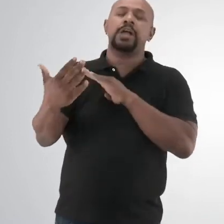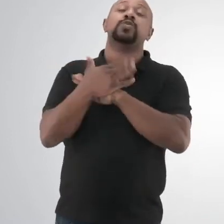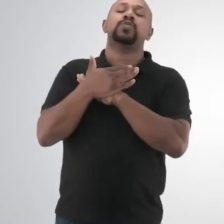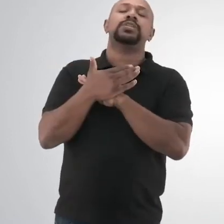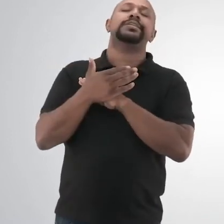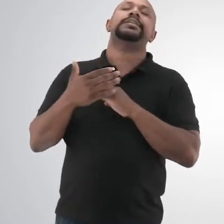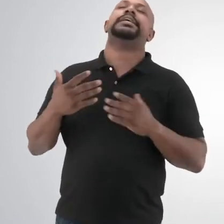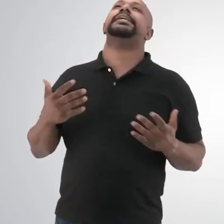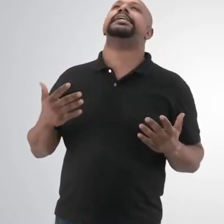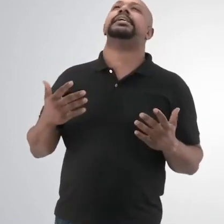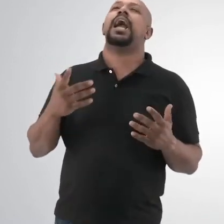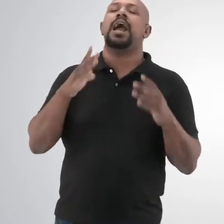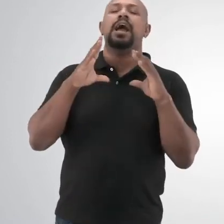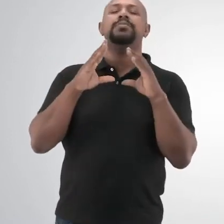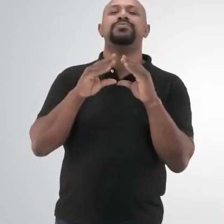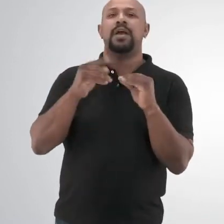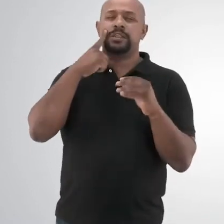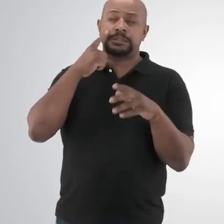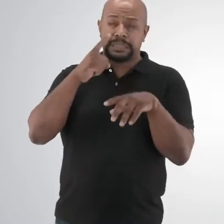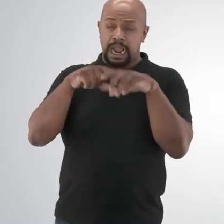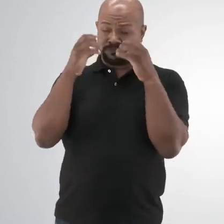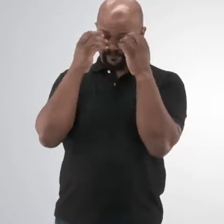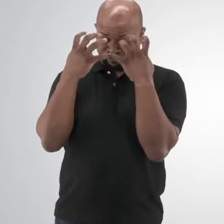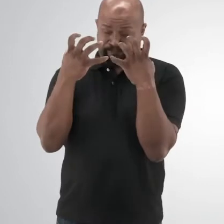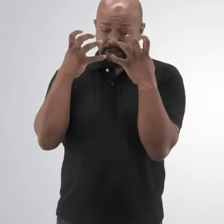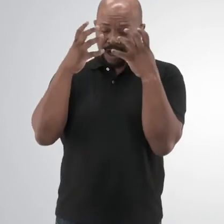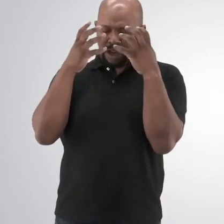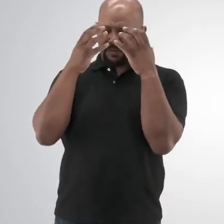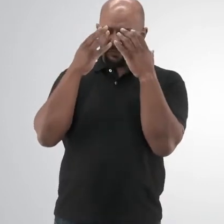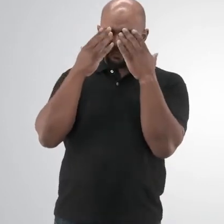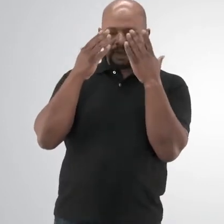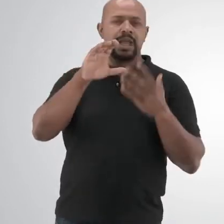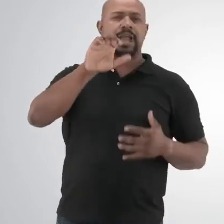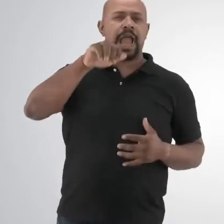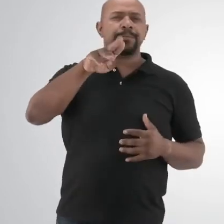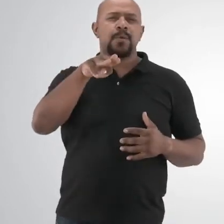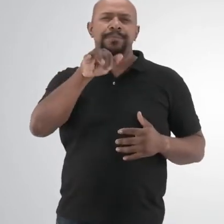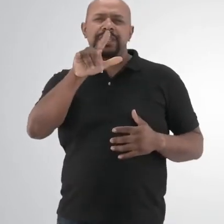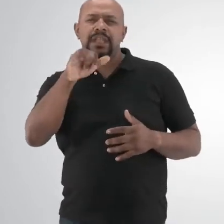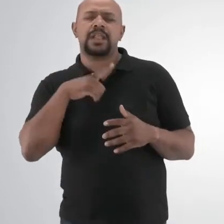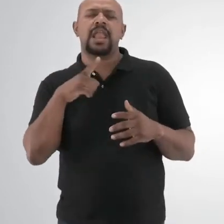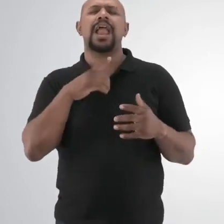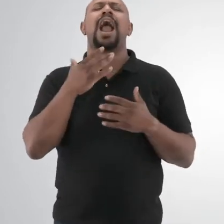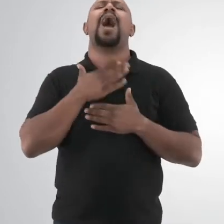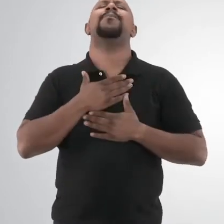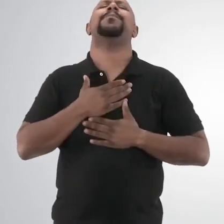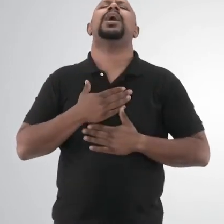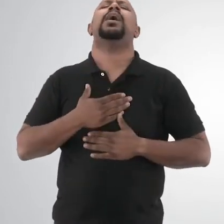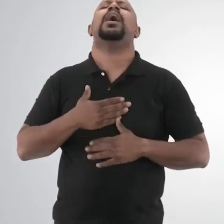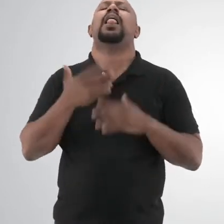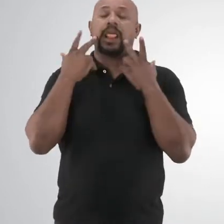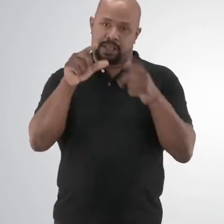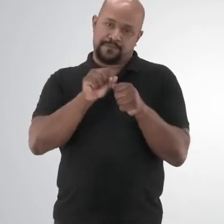ele ajuda a minimizar esse inchaço. E a camomila, ela tem uma ação calmante,